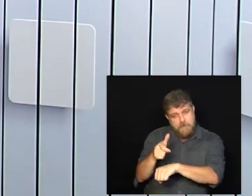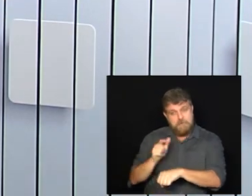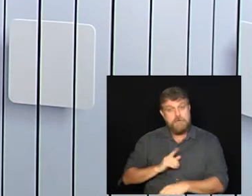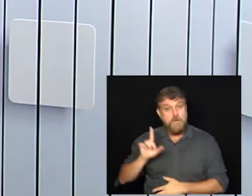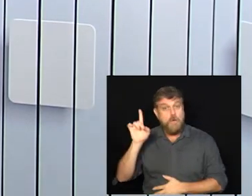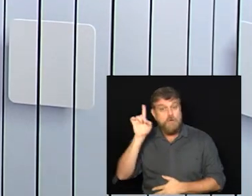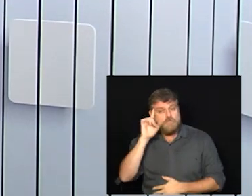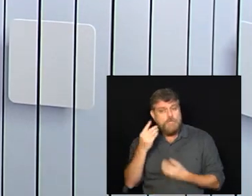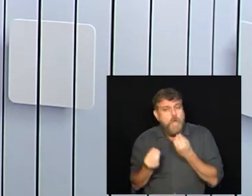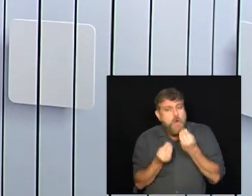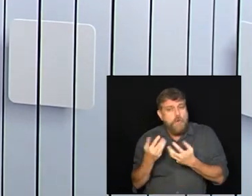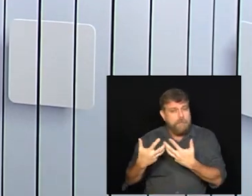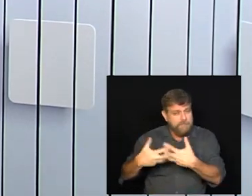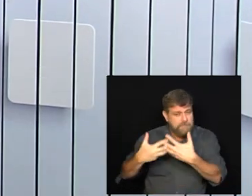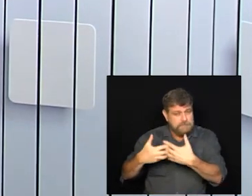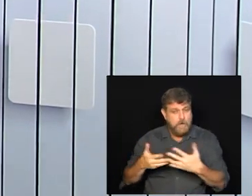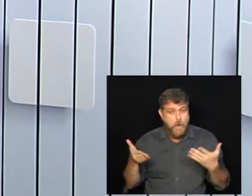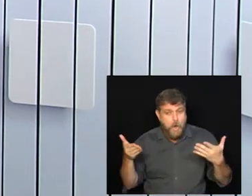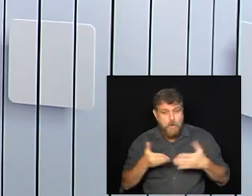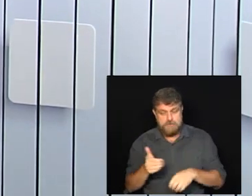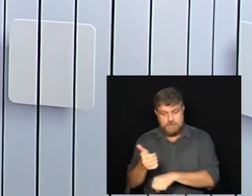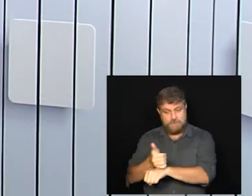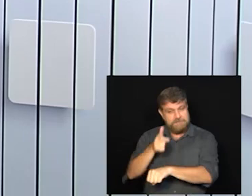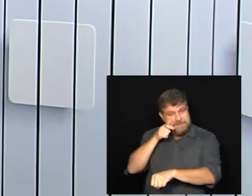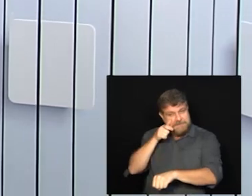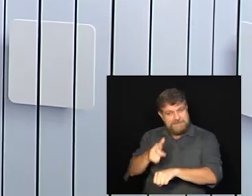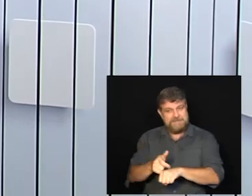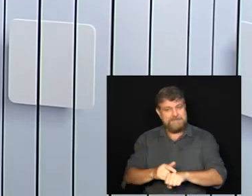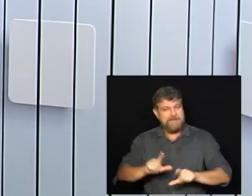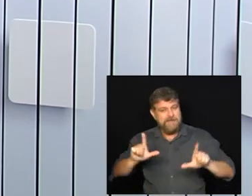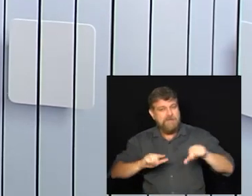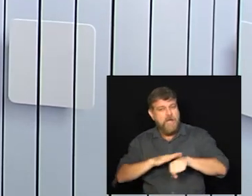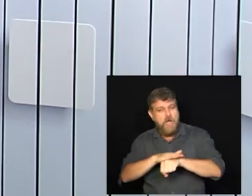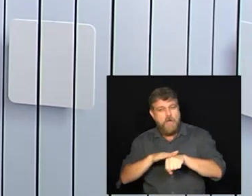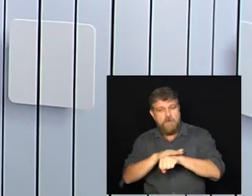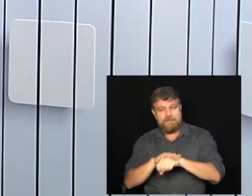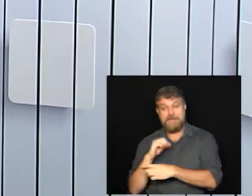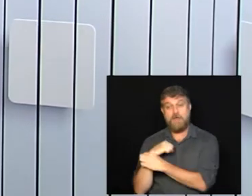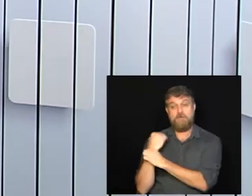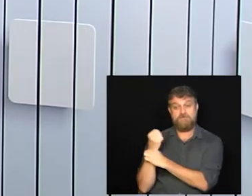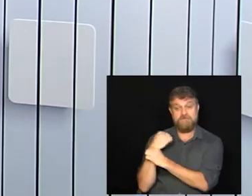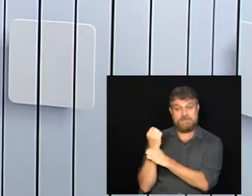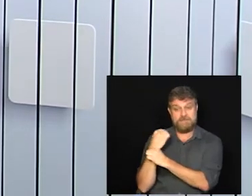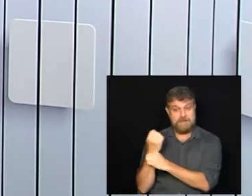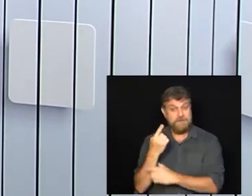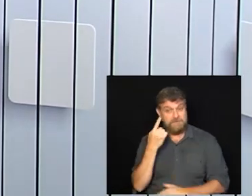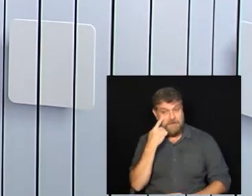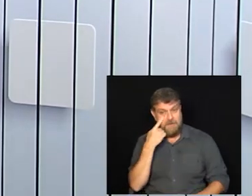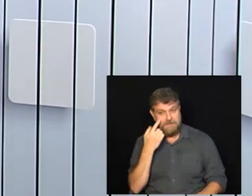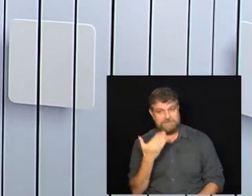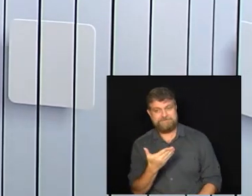dia a dia. E hoje o Se Liga na Profissão conversa com um fisioterapeuta.